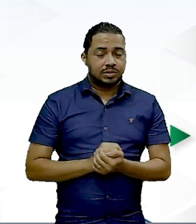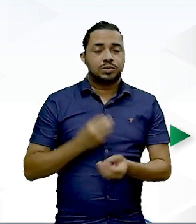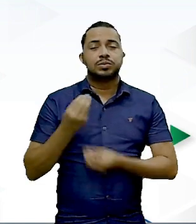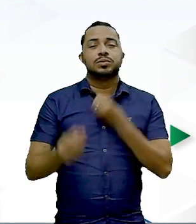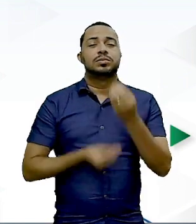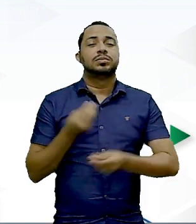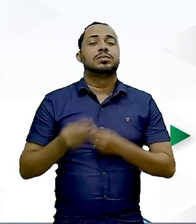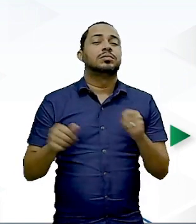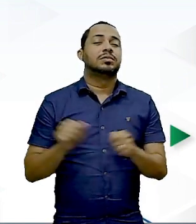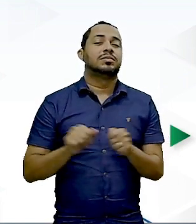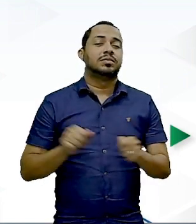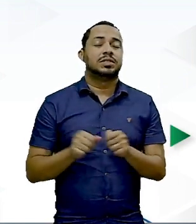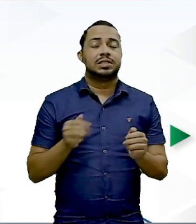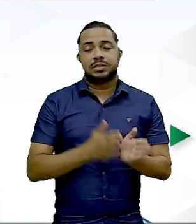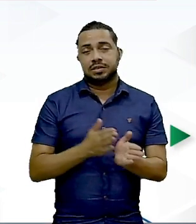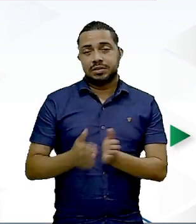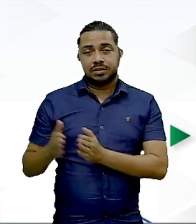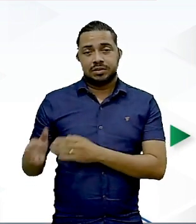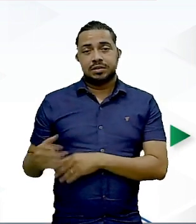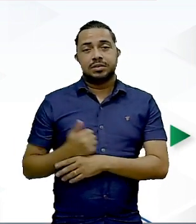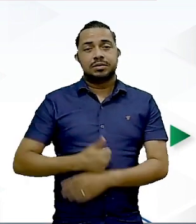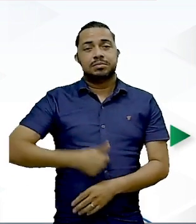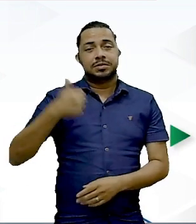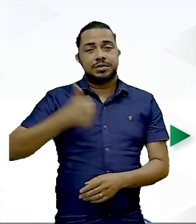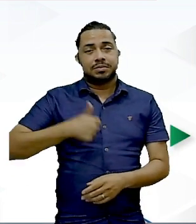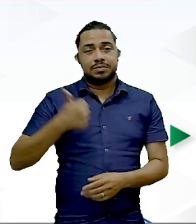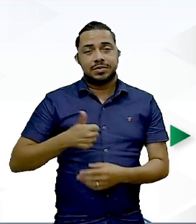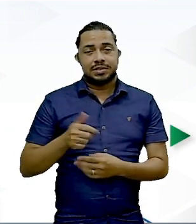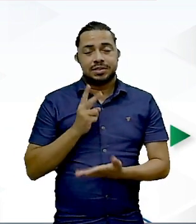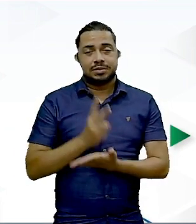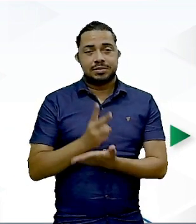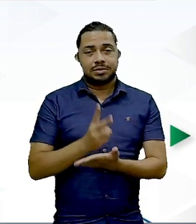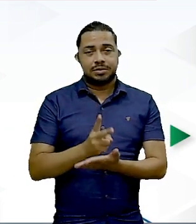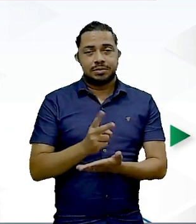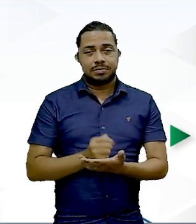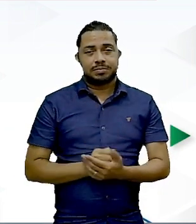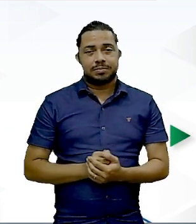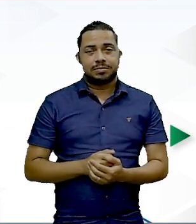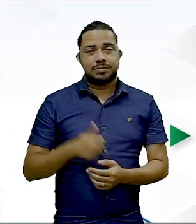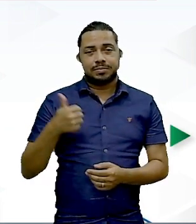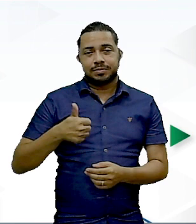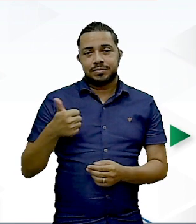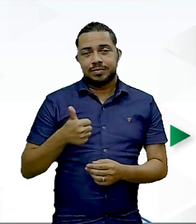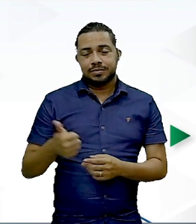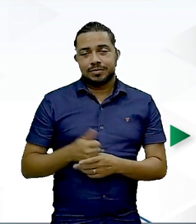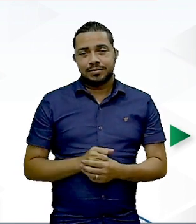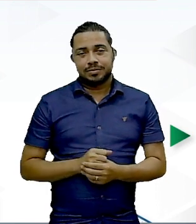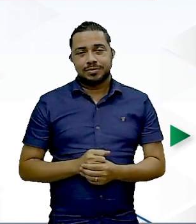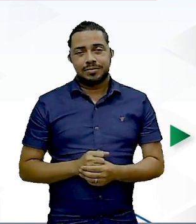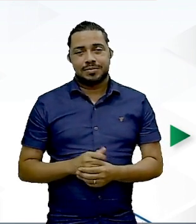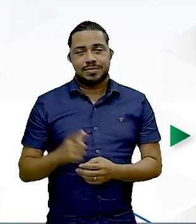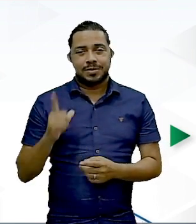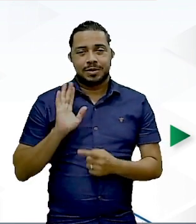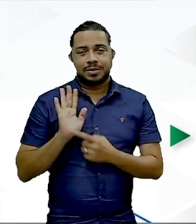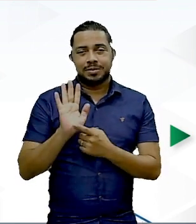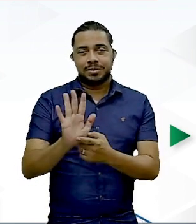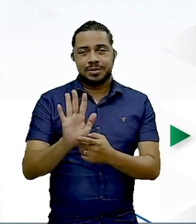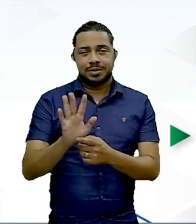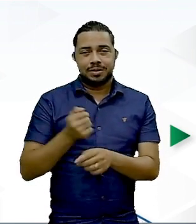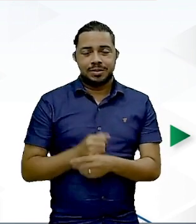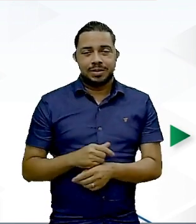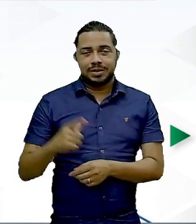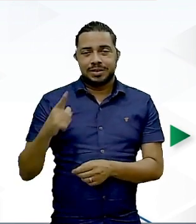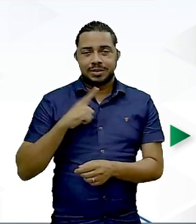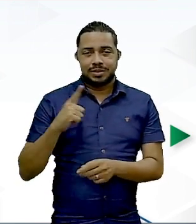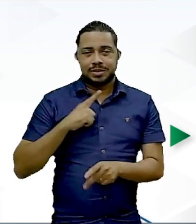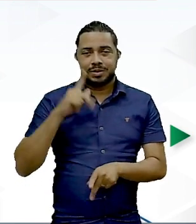ela faz? As etapas. A primeira etapa sempre vai ser, primeiramente, dimensionando a amostra da população,